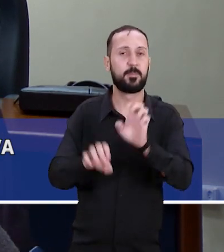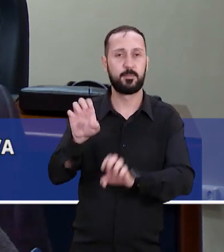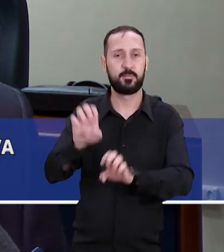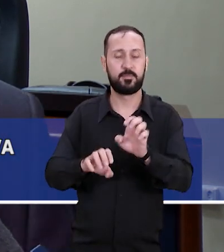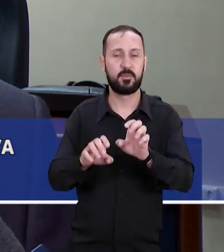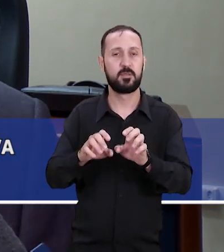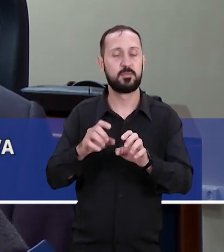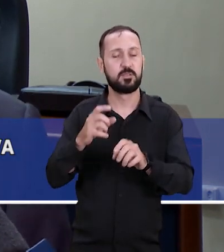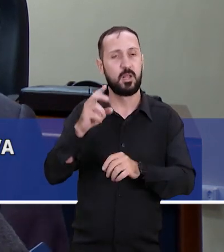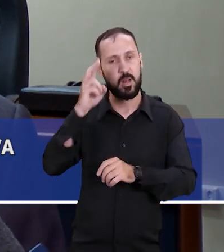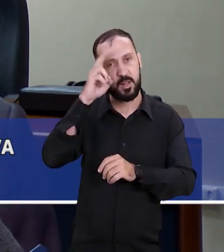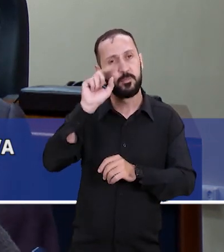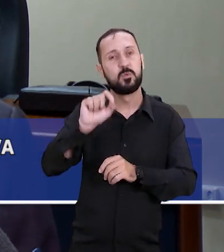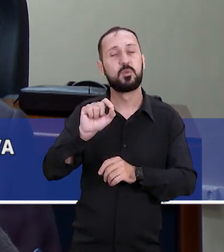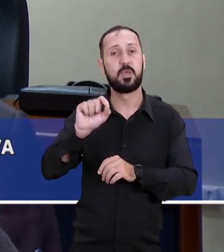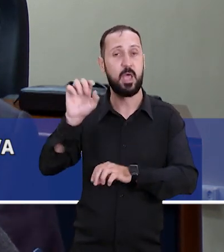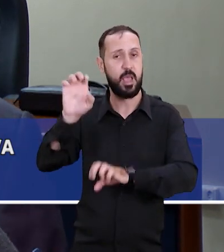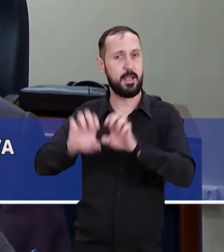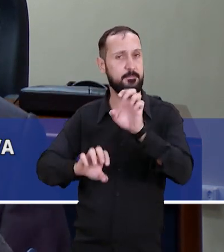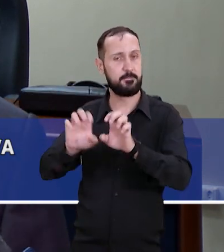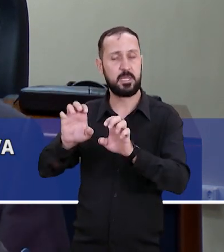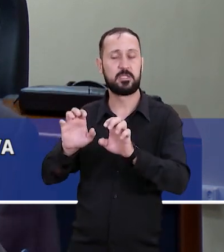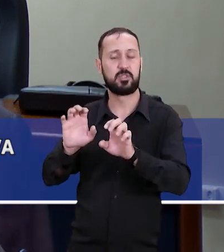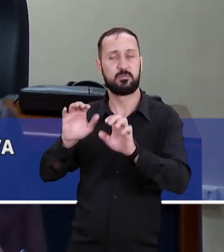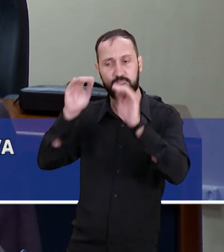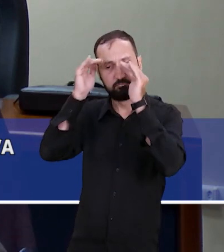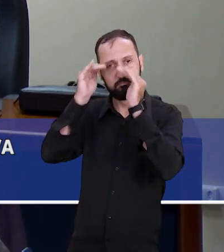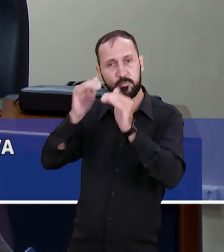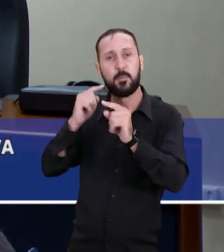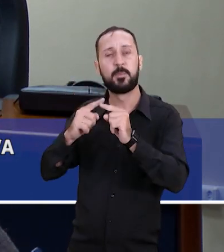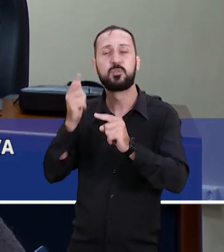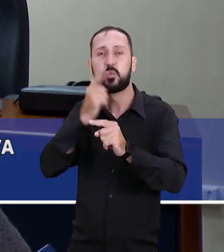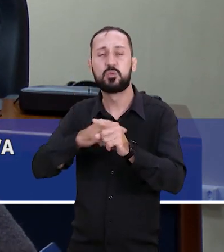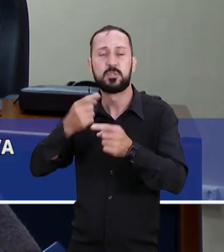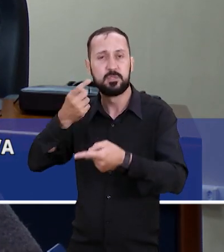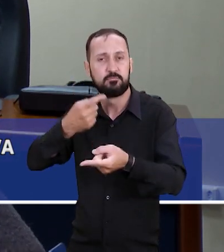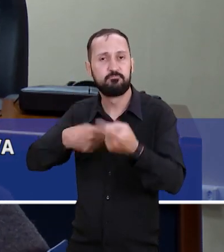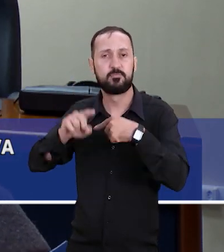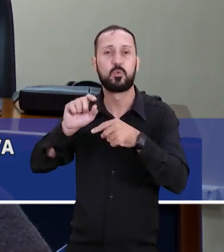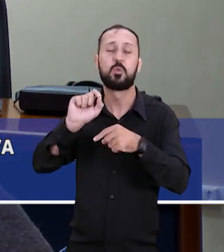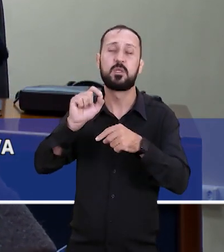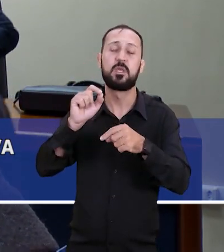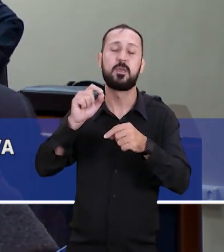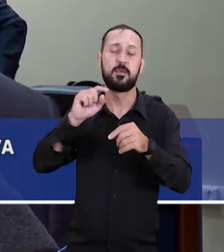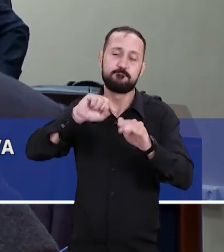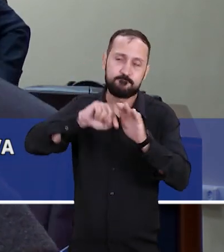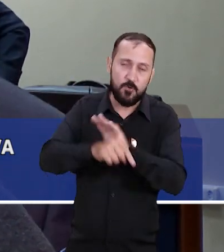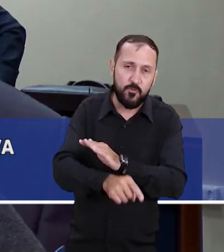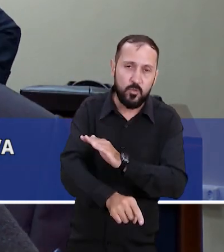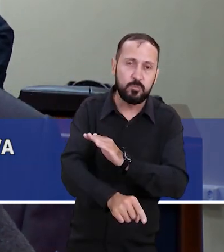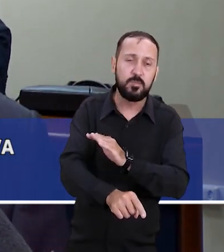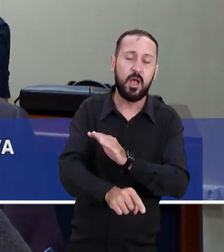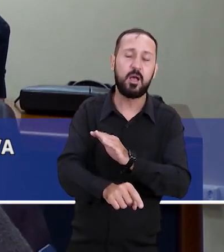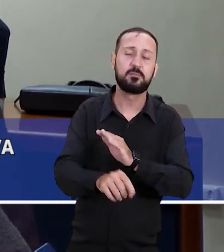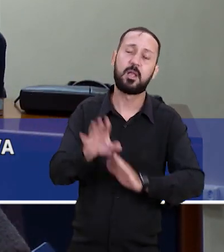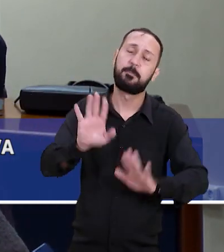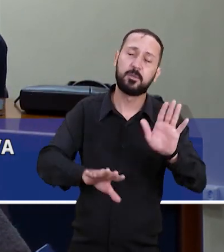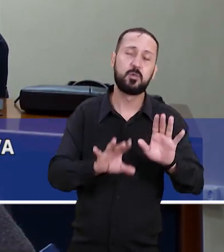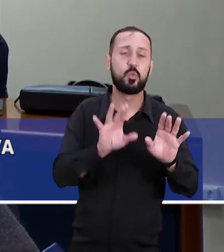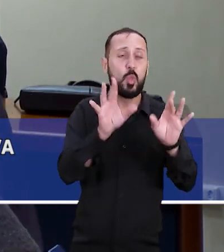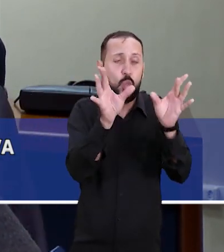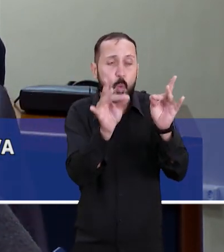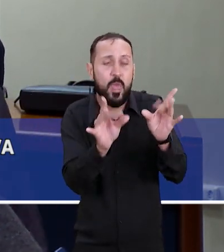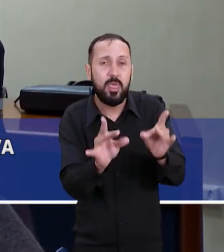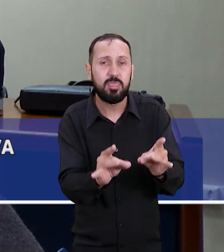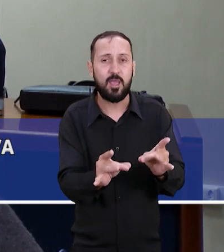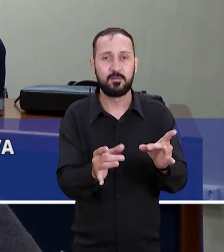a empresa. Então, nós estamos reforçando a idoneidade da empresa para poder avançar onde tiver que realmente avançar. Então,